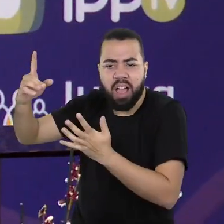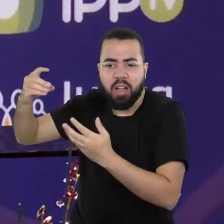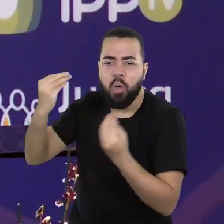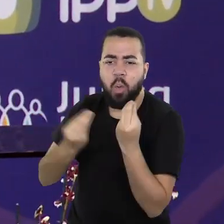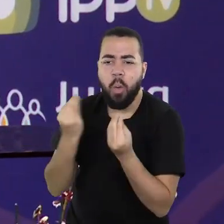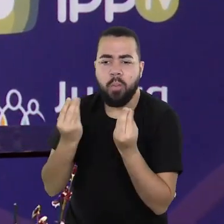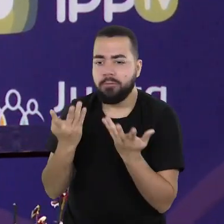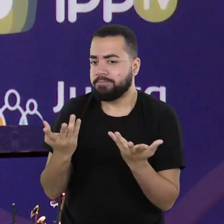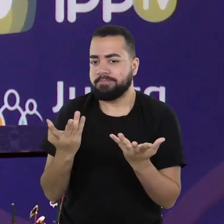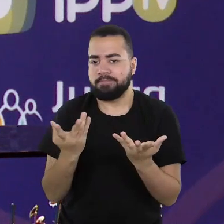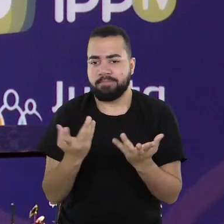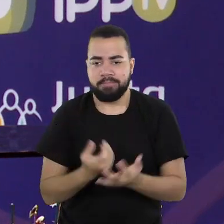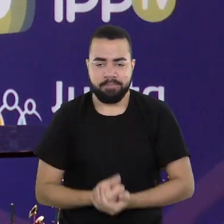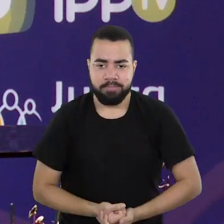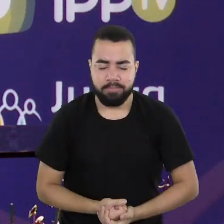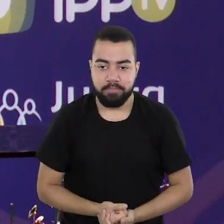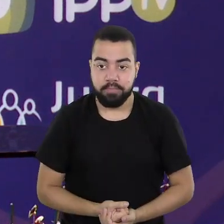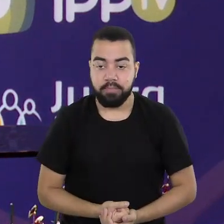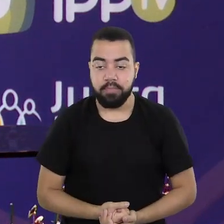Abra sua Bíblia, por favor,